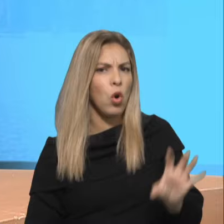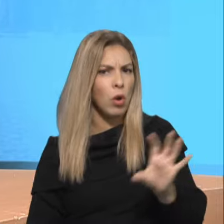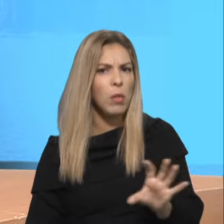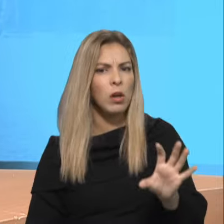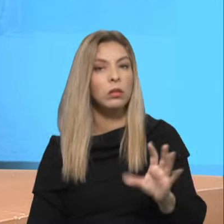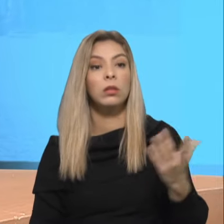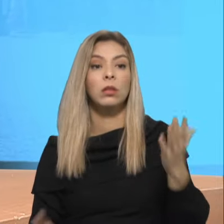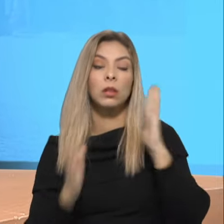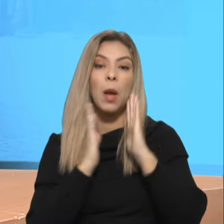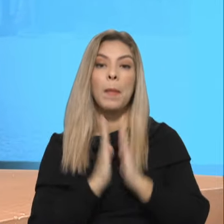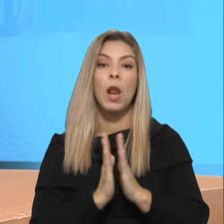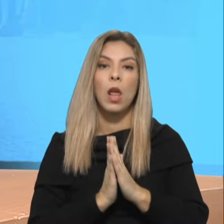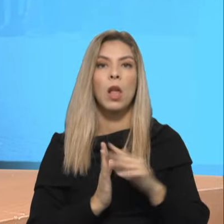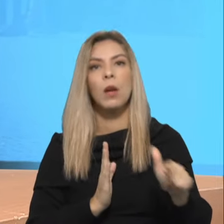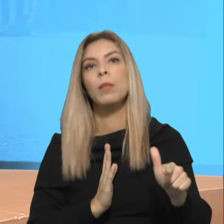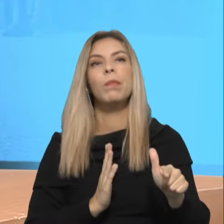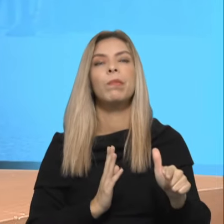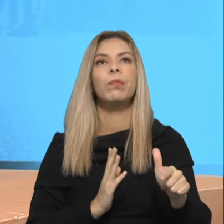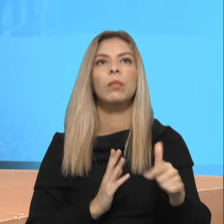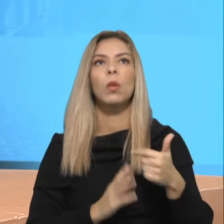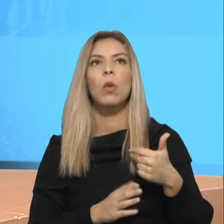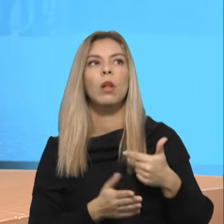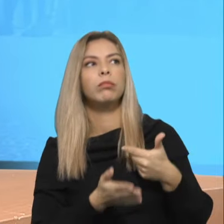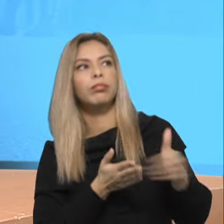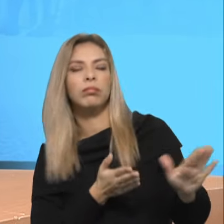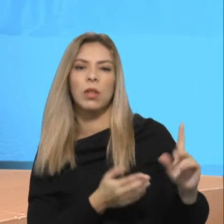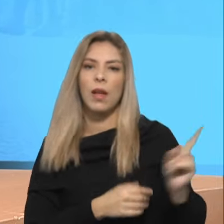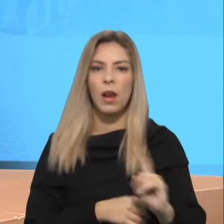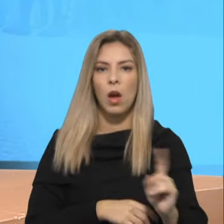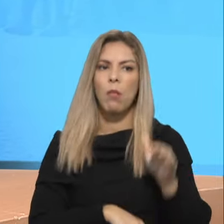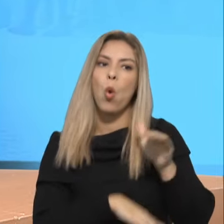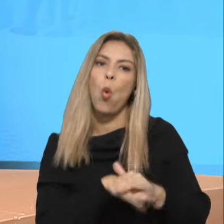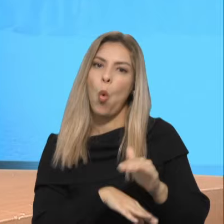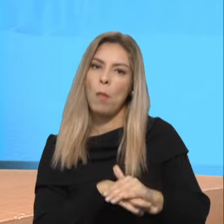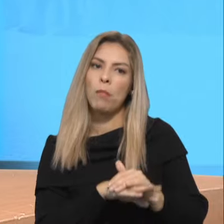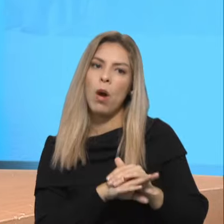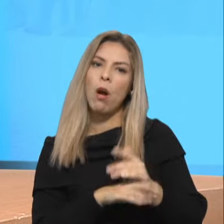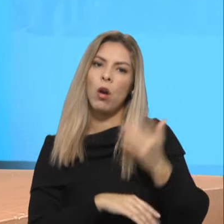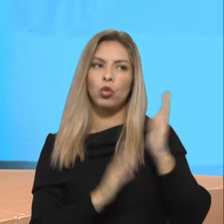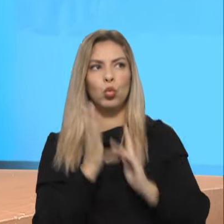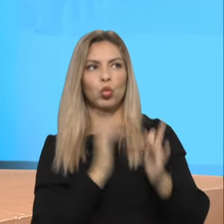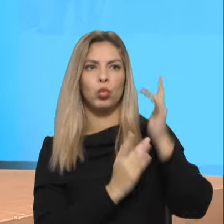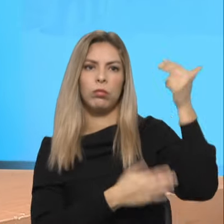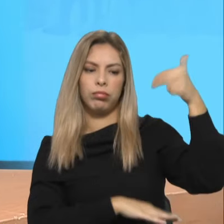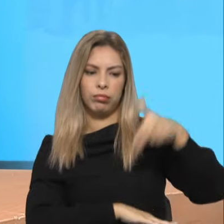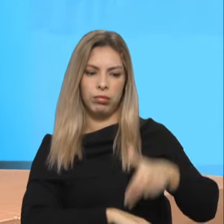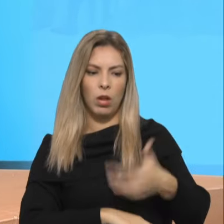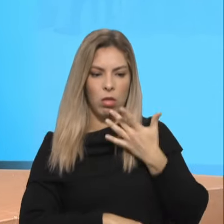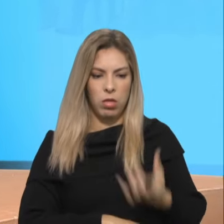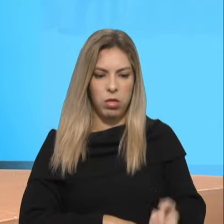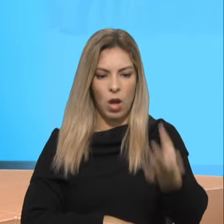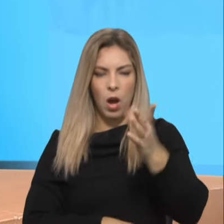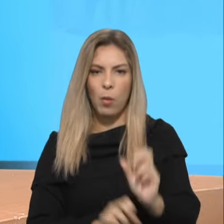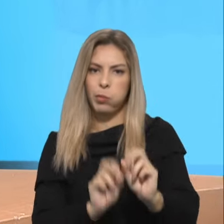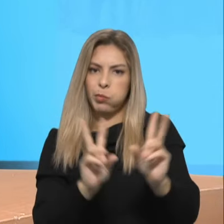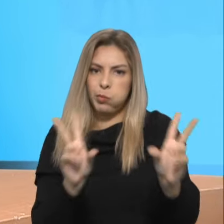Maria fora daqueles que estão redimidos por Cristo. Ela é mais um de nós cristãos, a primeira, a mais excelsa, mas faz parte deste